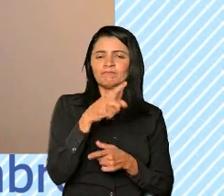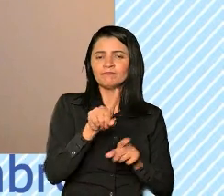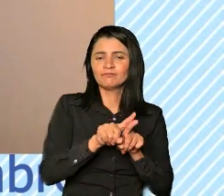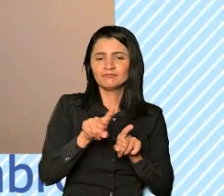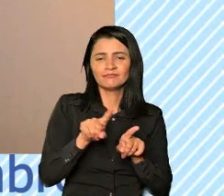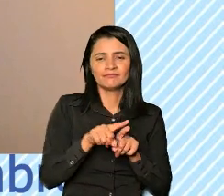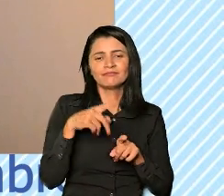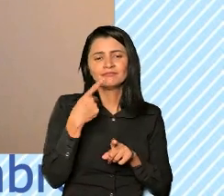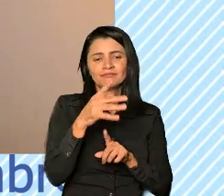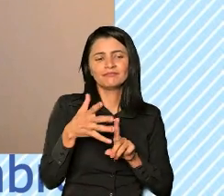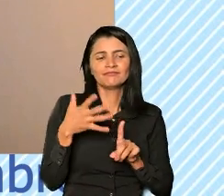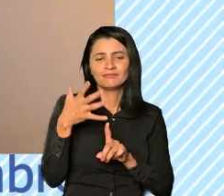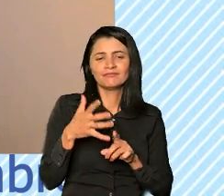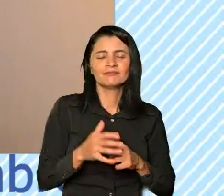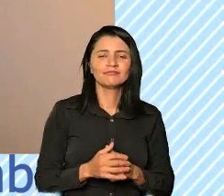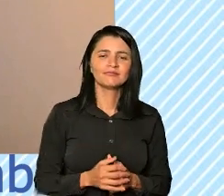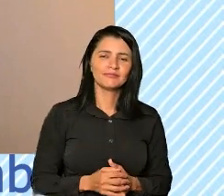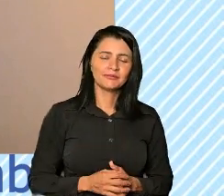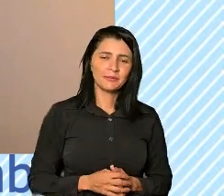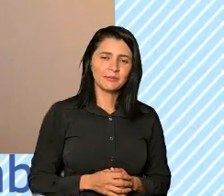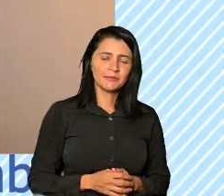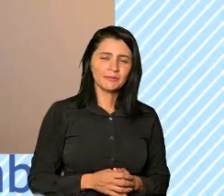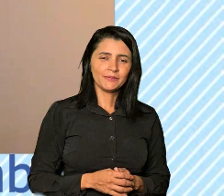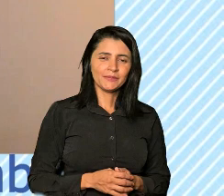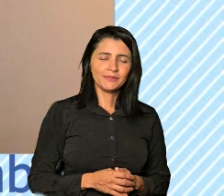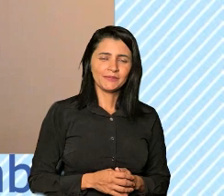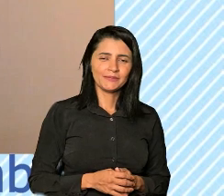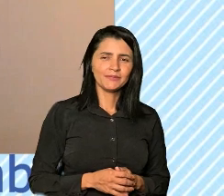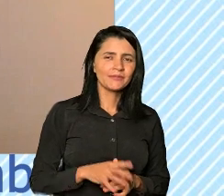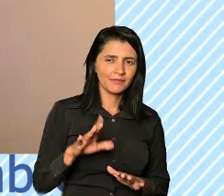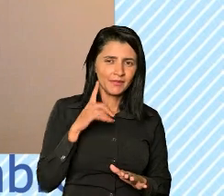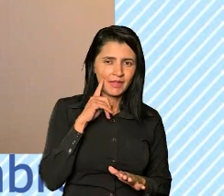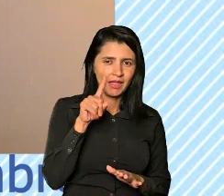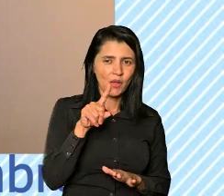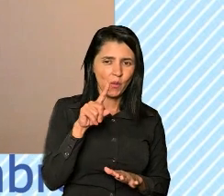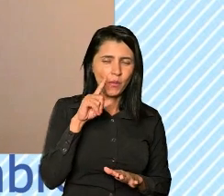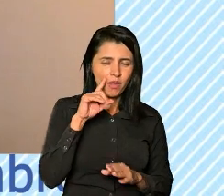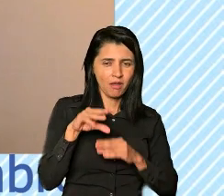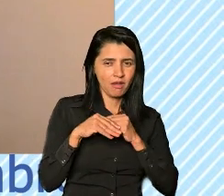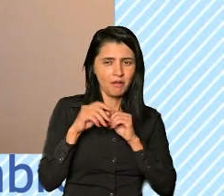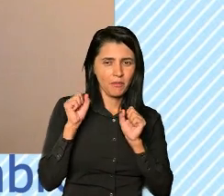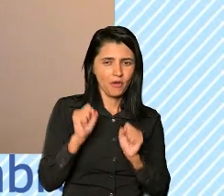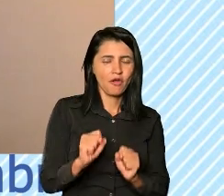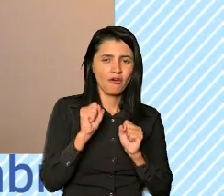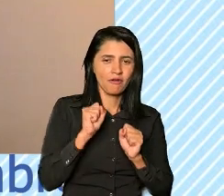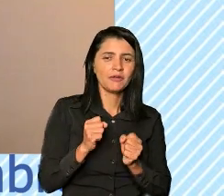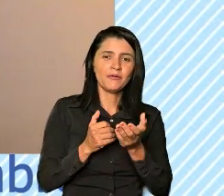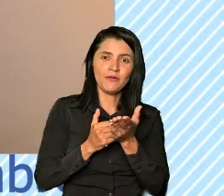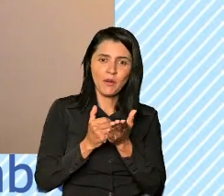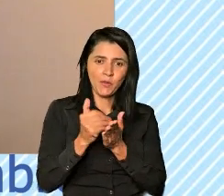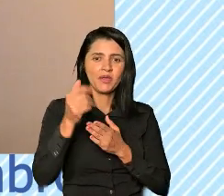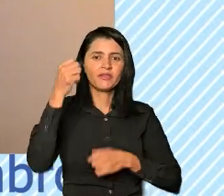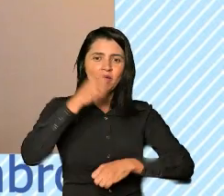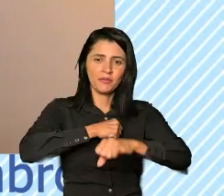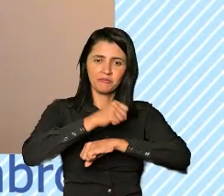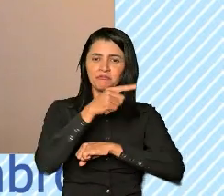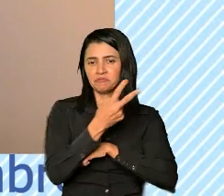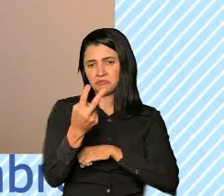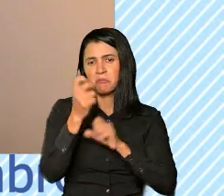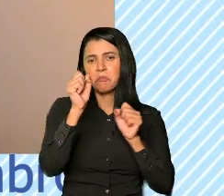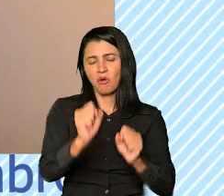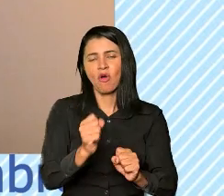sua fala tão inspiradora. Eu teria só uma consideração. Vamos começar o debate, vocês dois podem